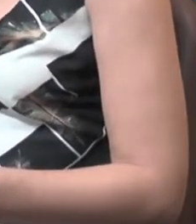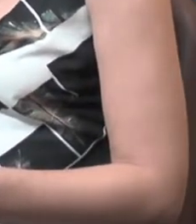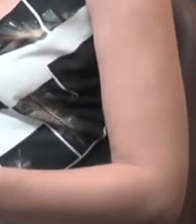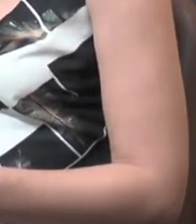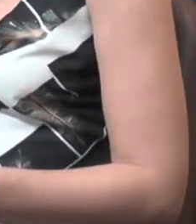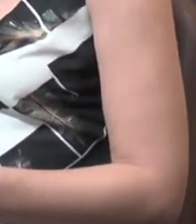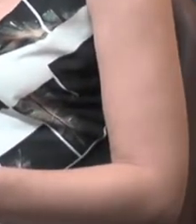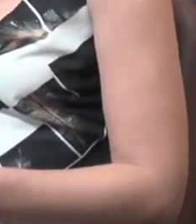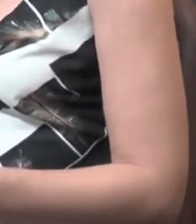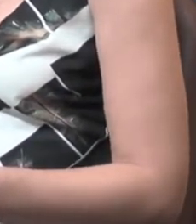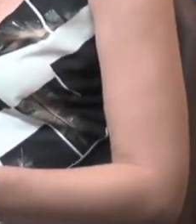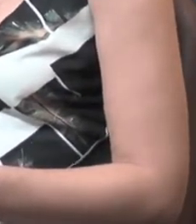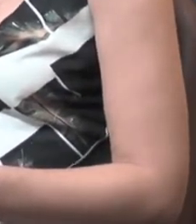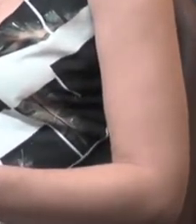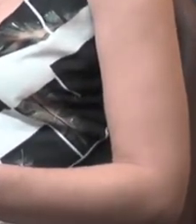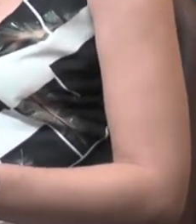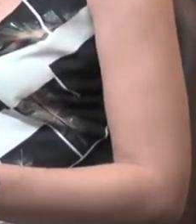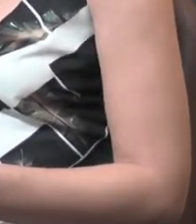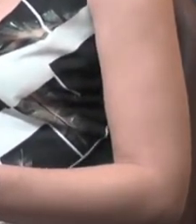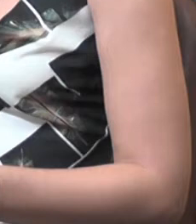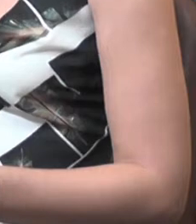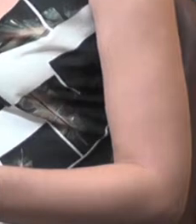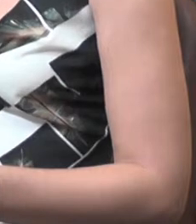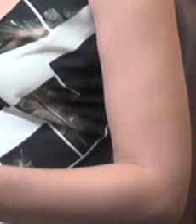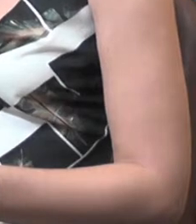de água cristalina daquela floresta.